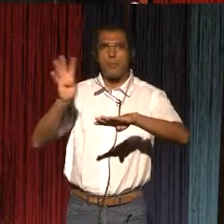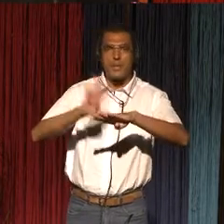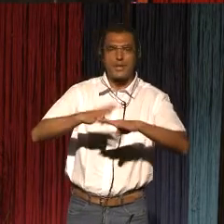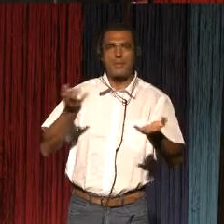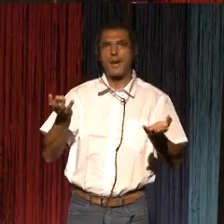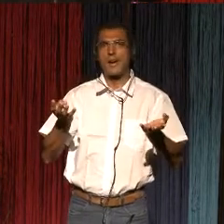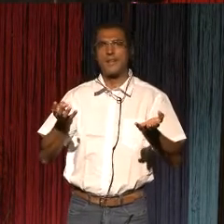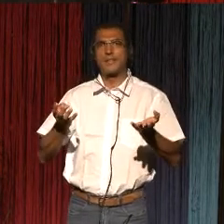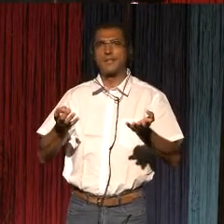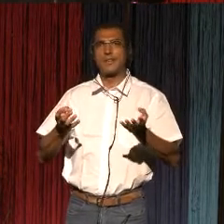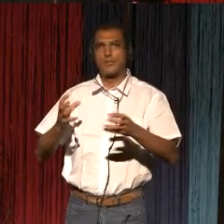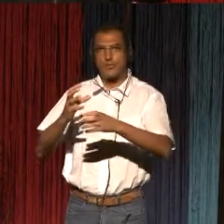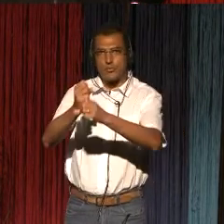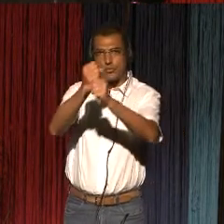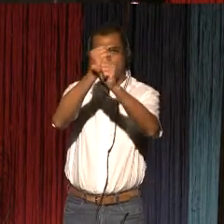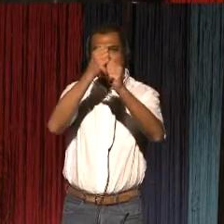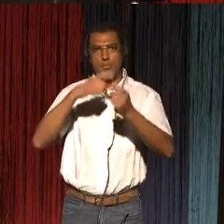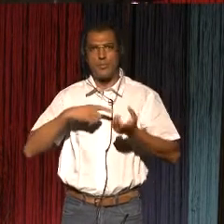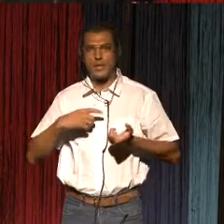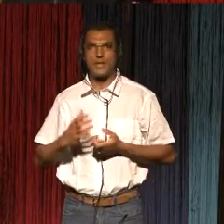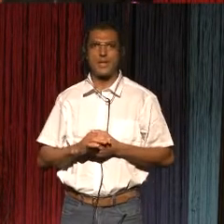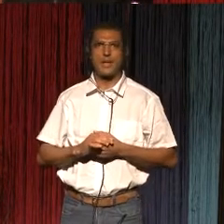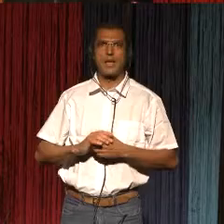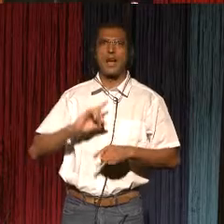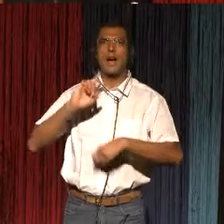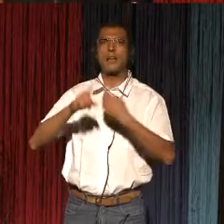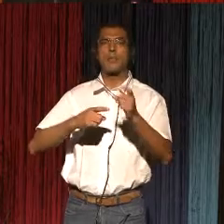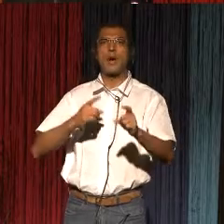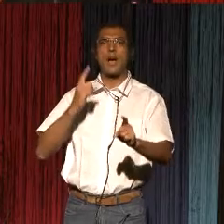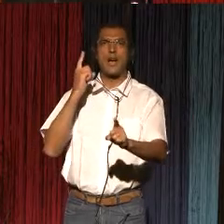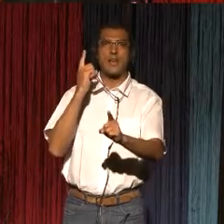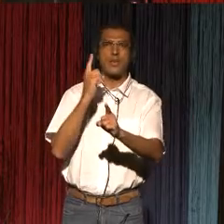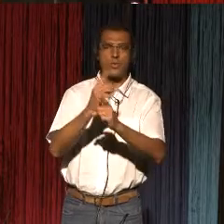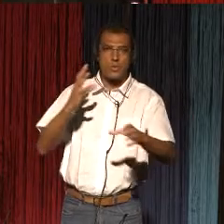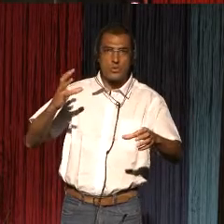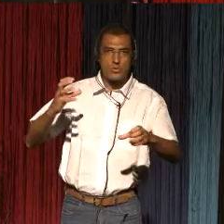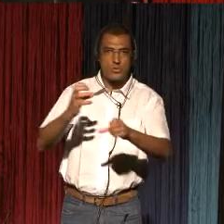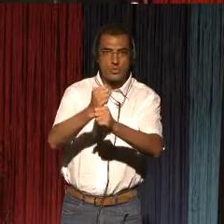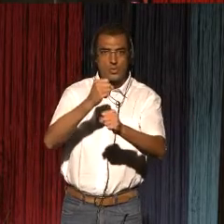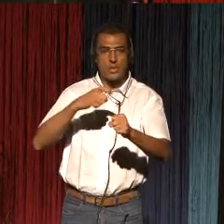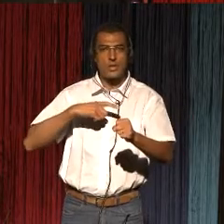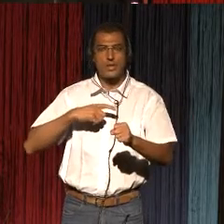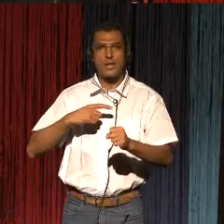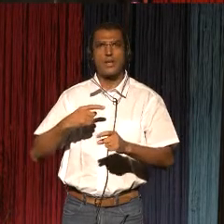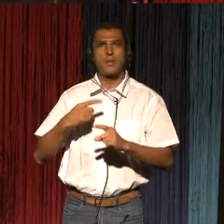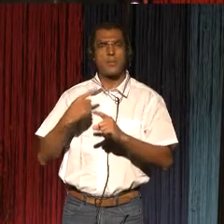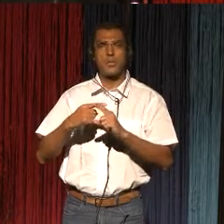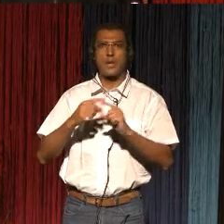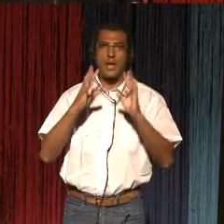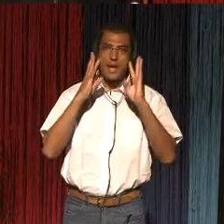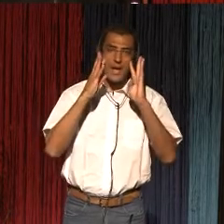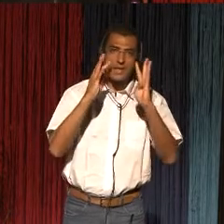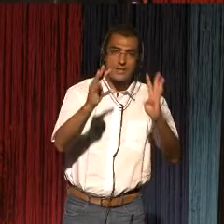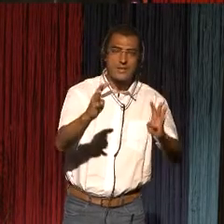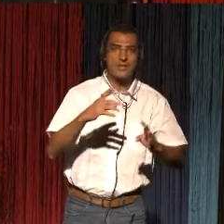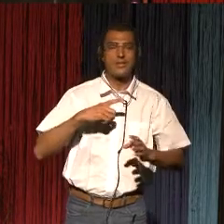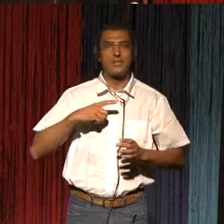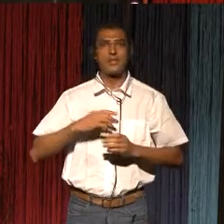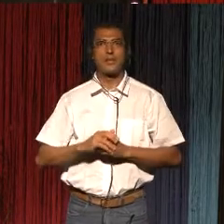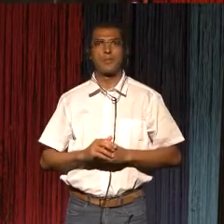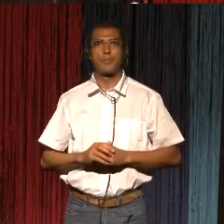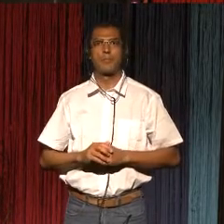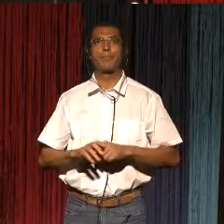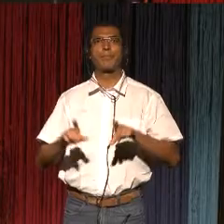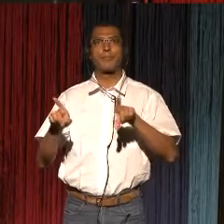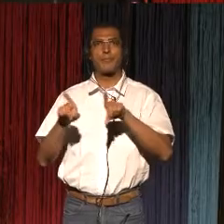comparáveis por causa da atenção maior do adulto que pelo conteúdo? Bom, os resultados do